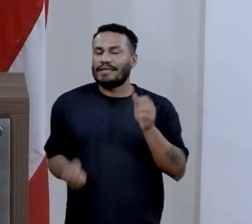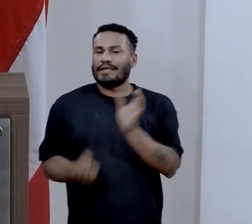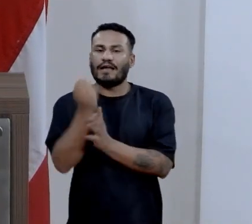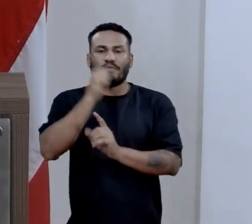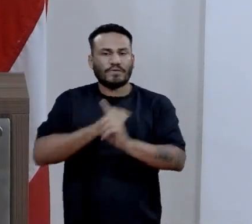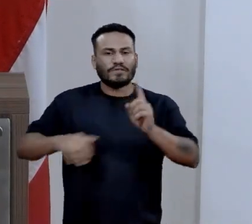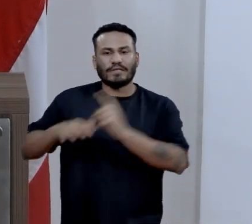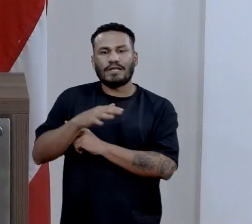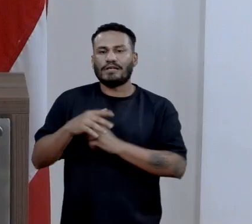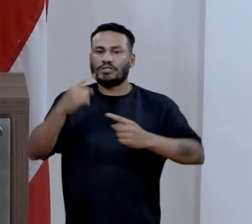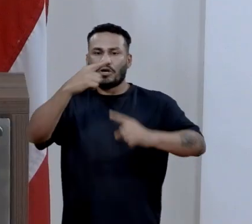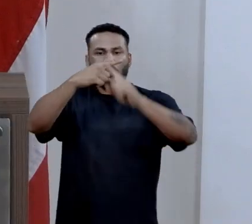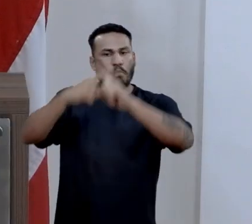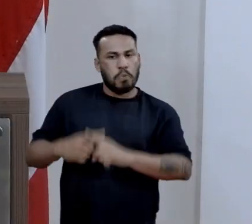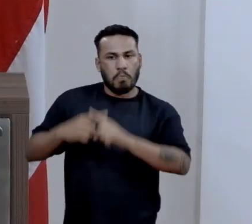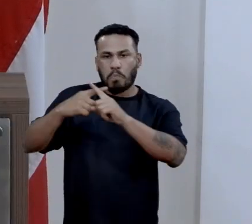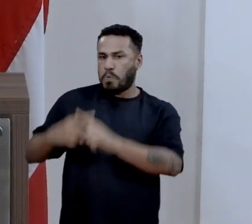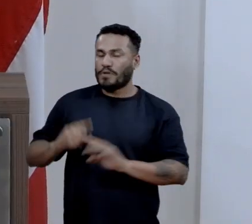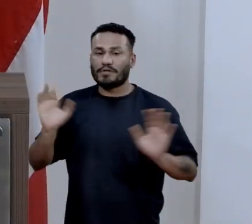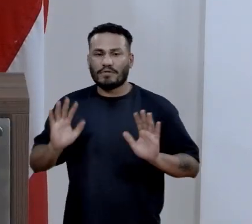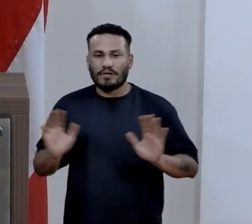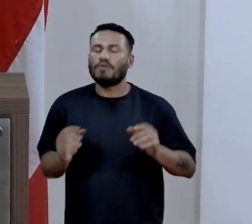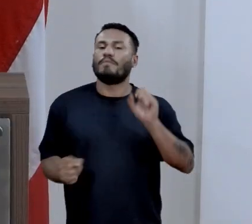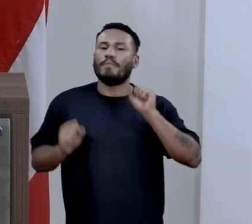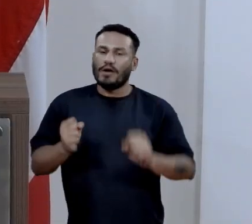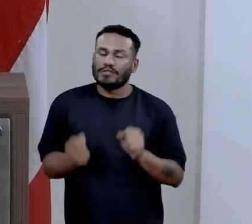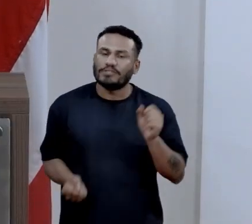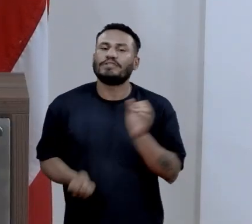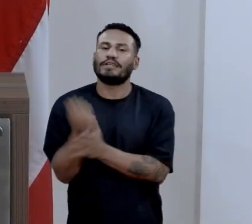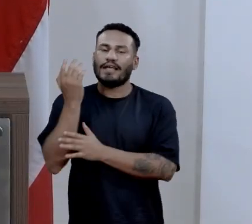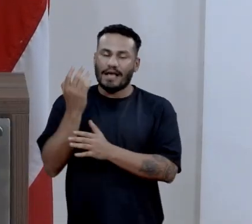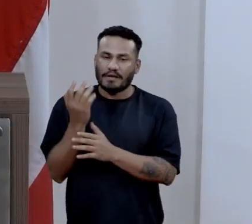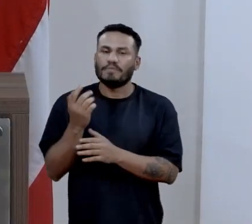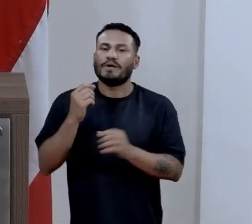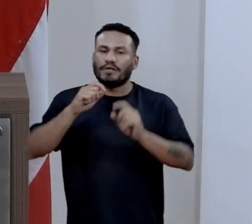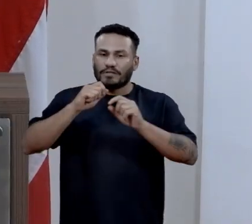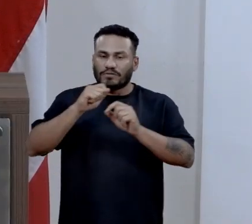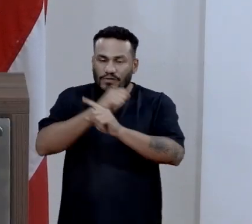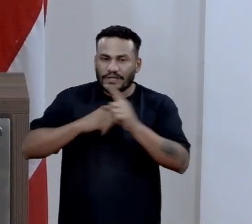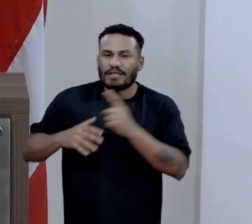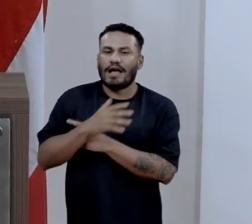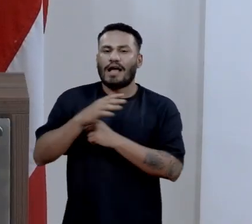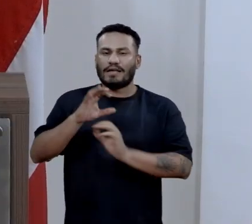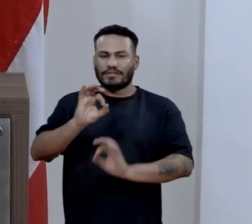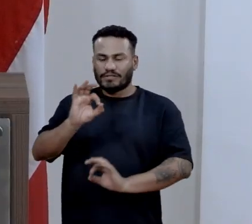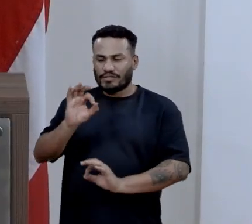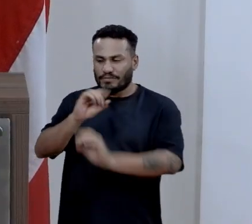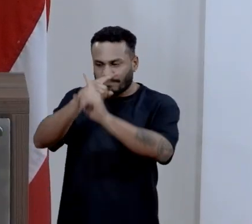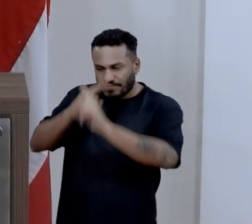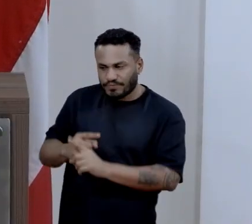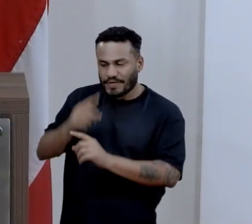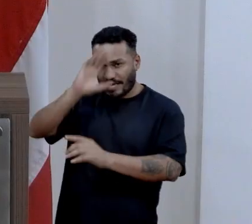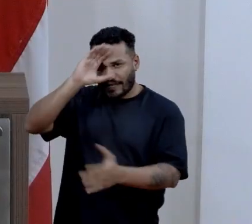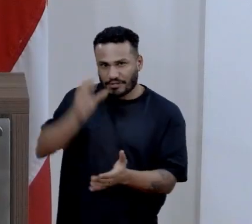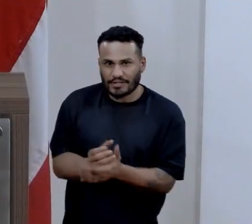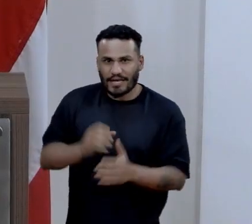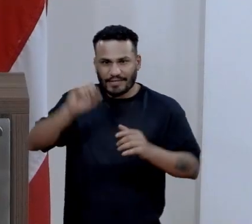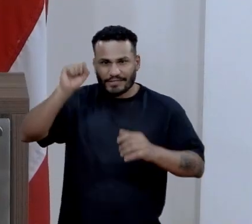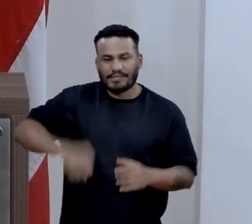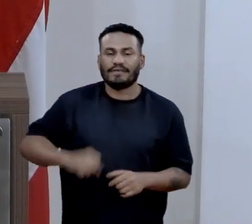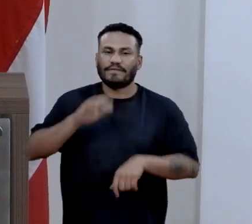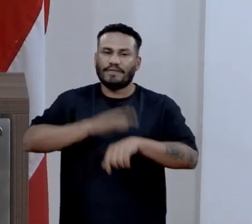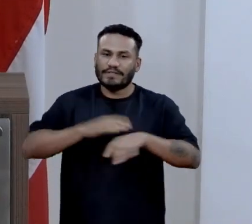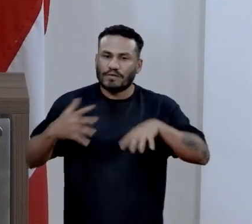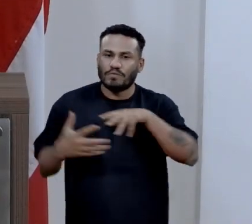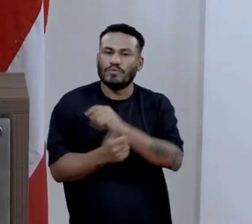uma sociedade na competição, a gente pode construir uma sociedade na cooperação e na crença profunda de que é possível, sim, a gente fazer um